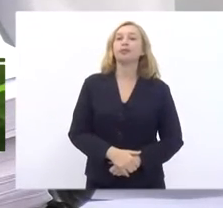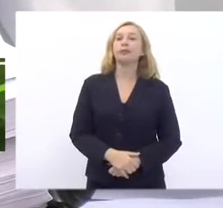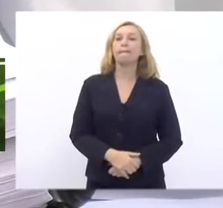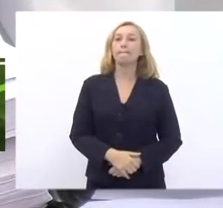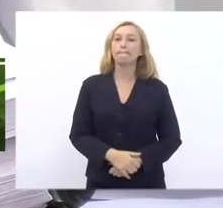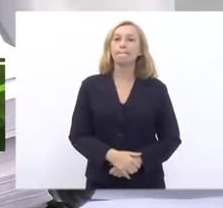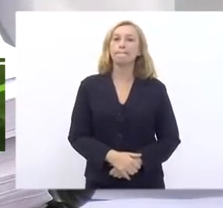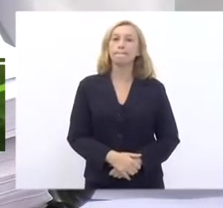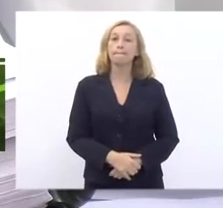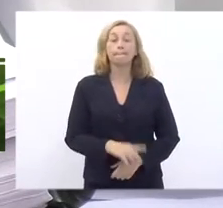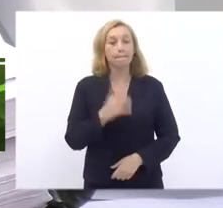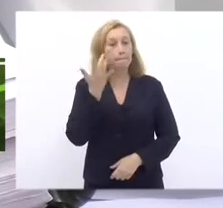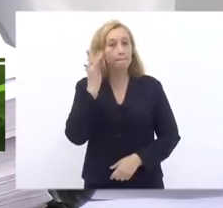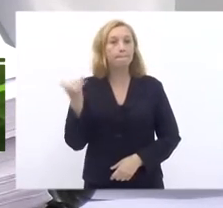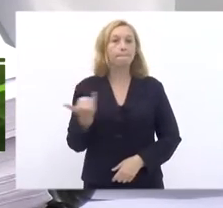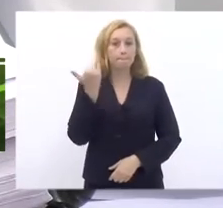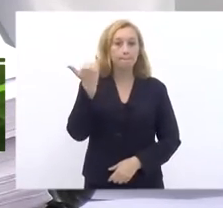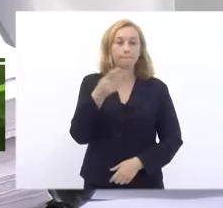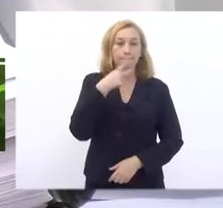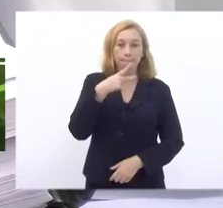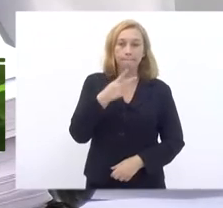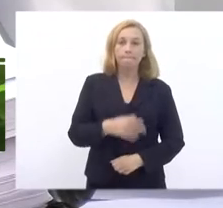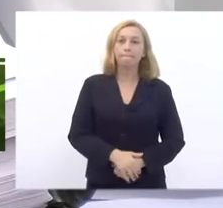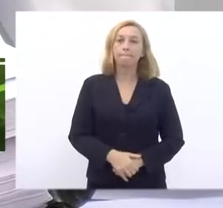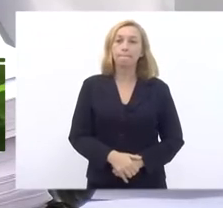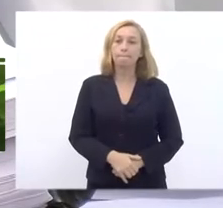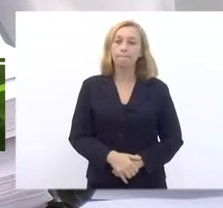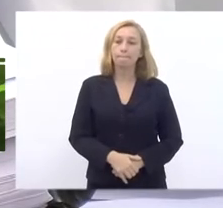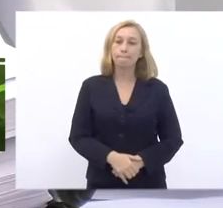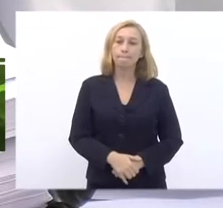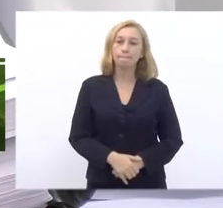Isso eu acho importante ressaltar,